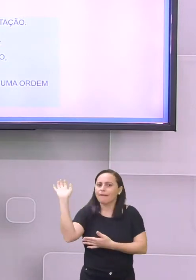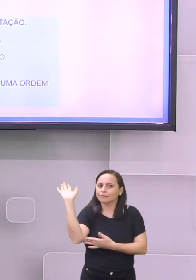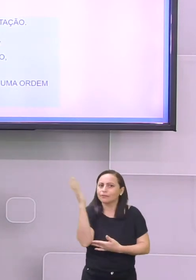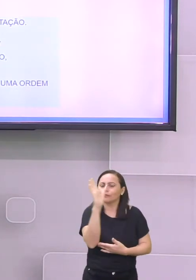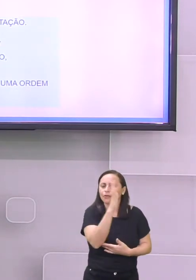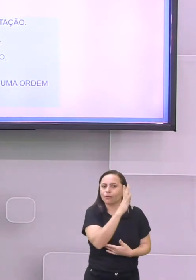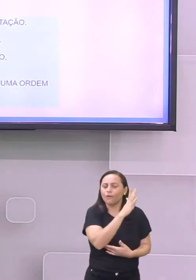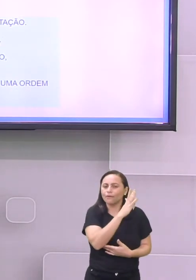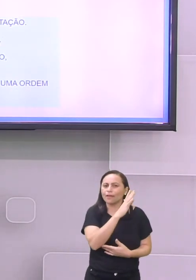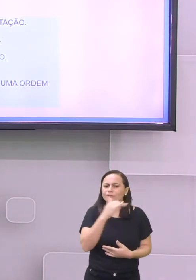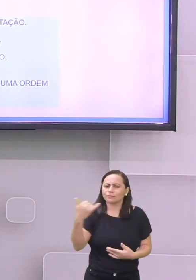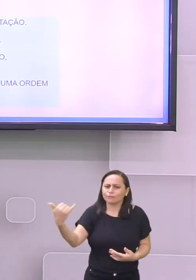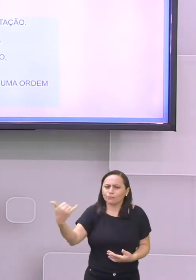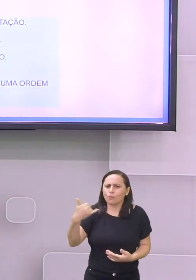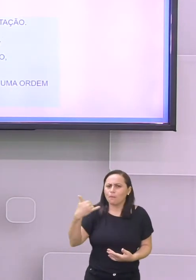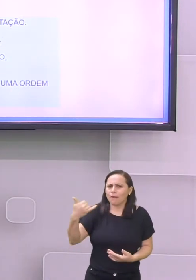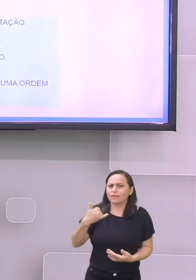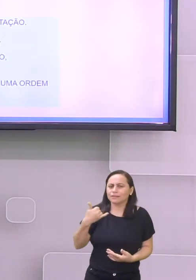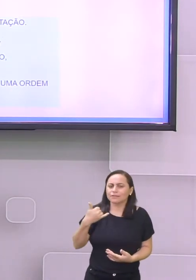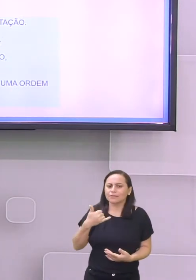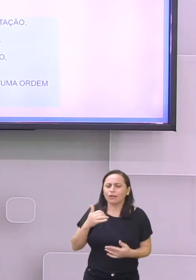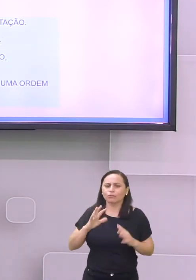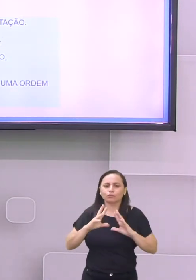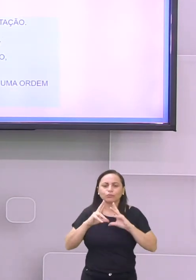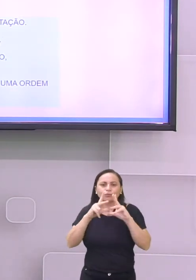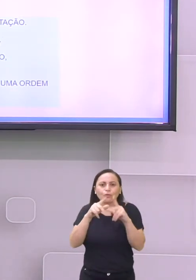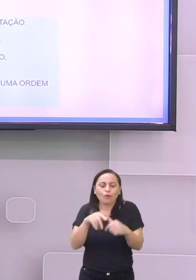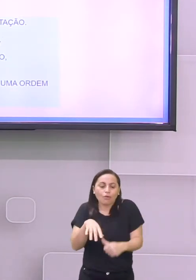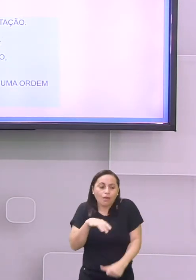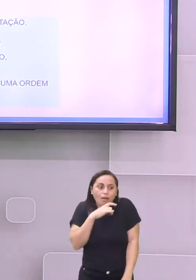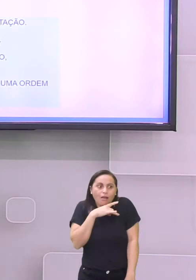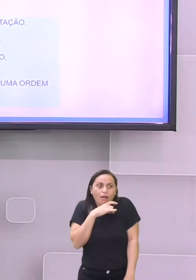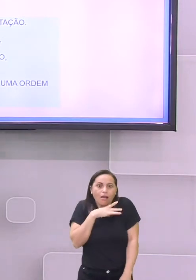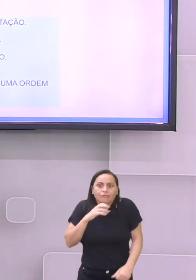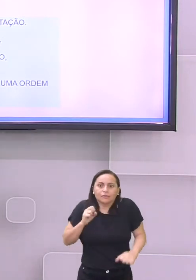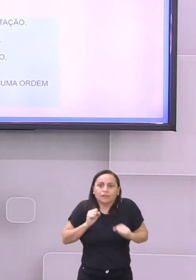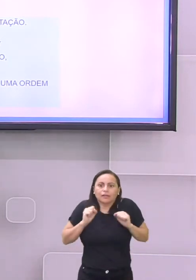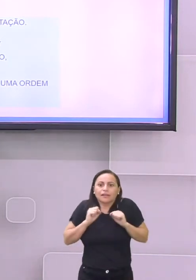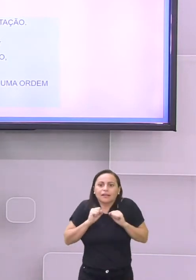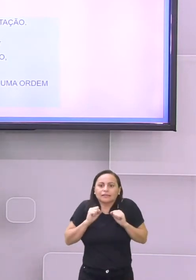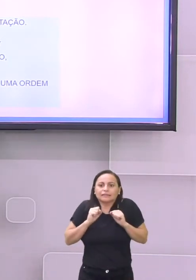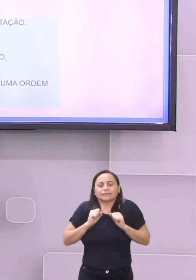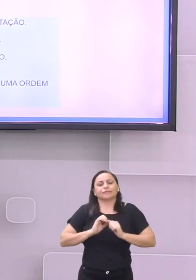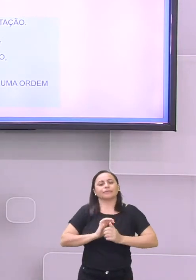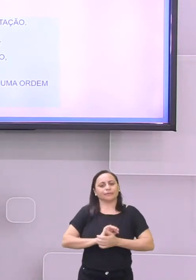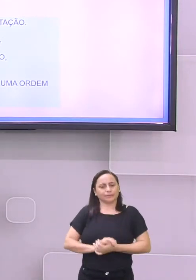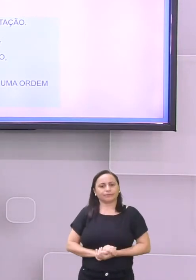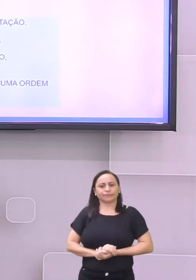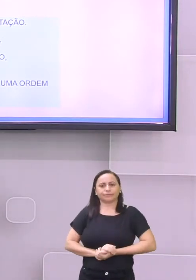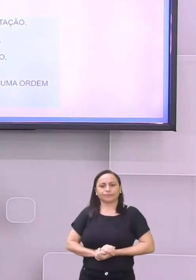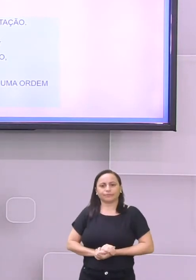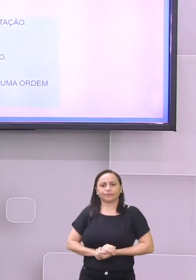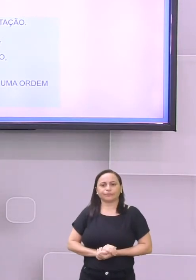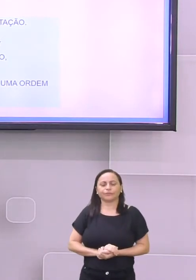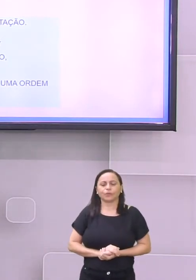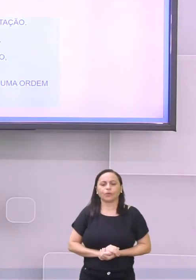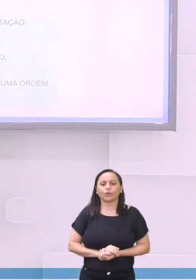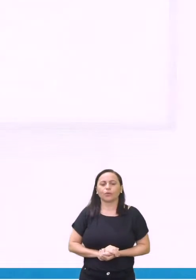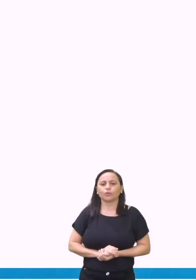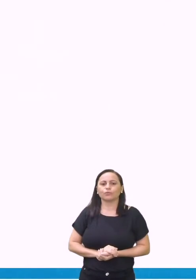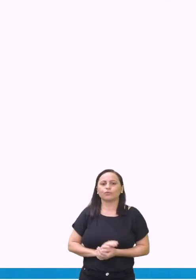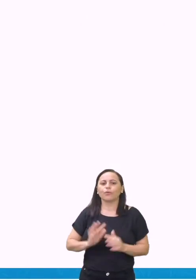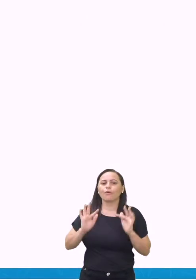que eles ficaram com muito medo, ficaram apavorados, né? Isso que quer dizer aterrorizando. E